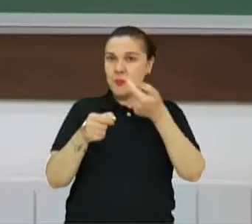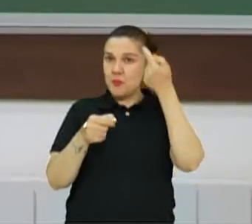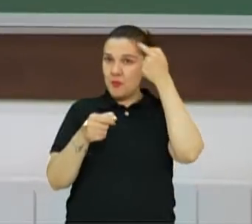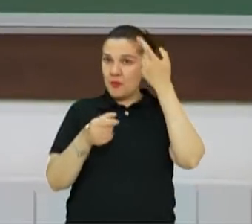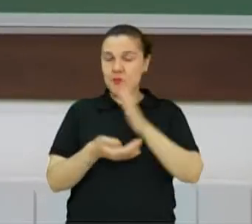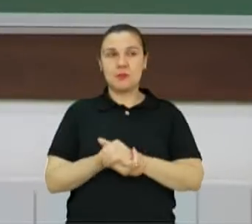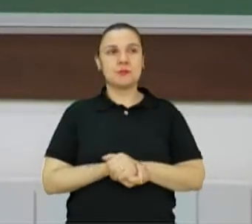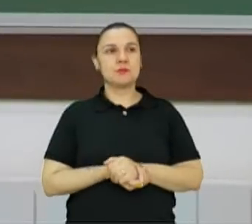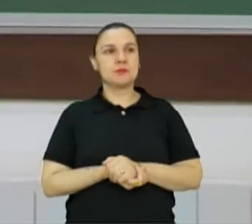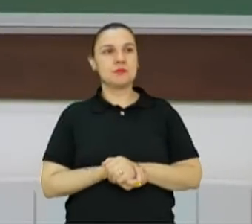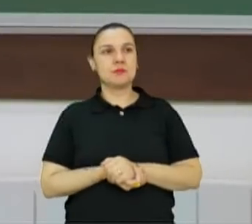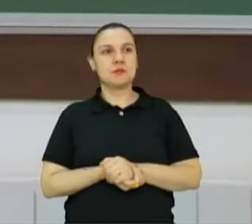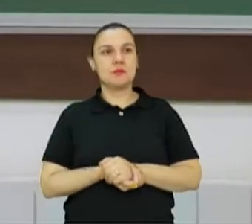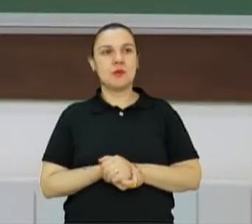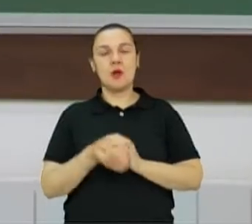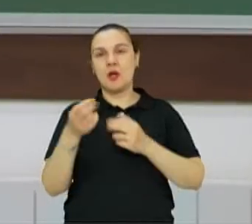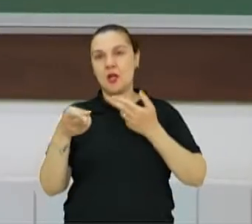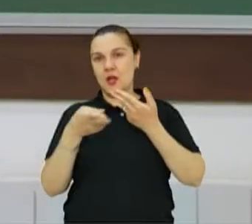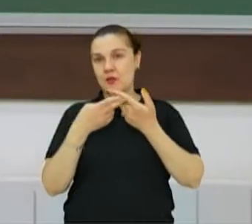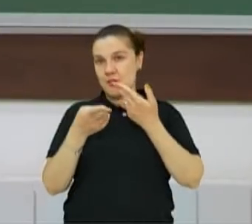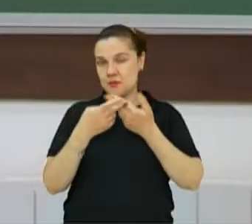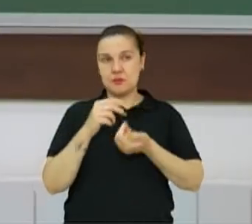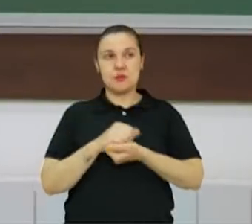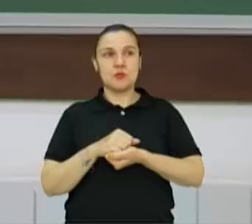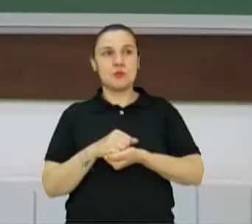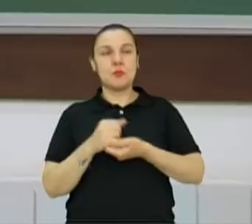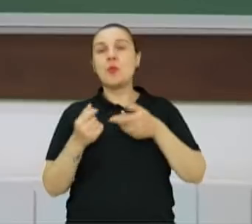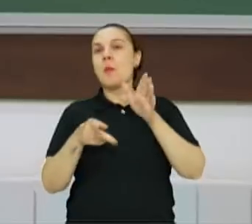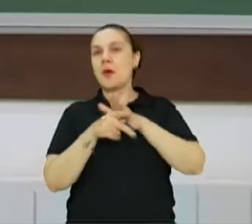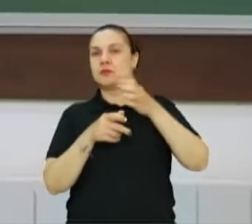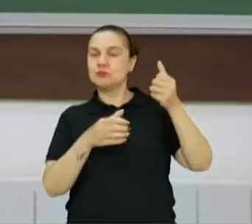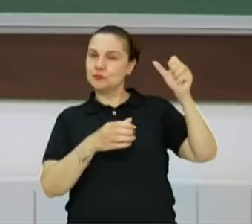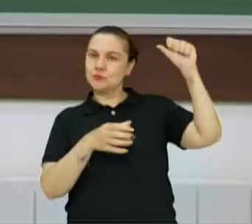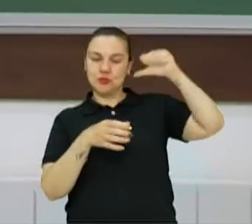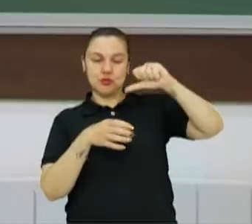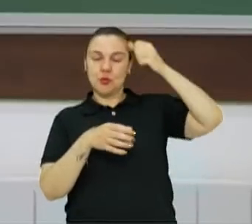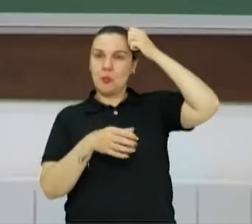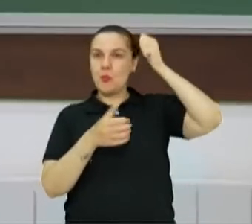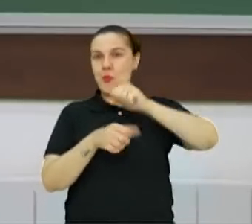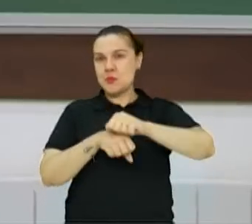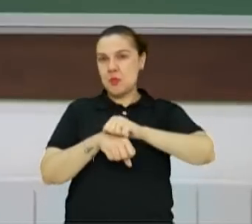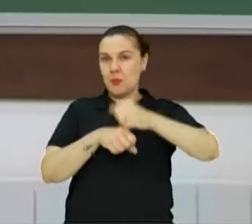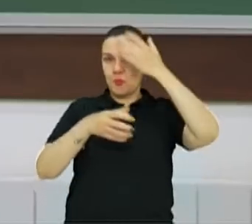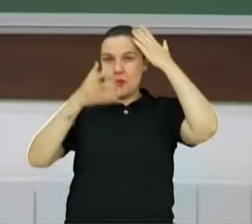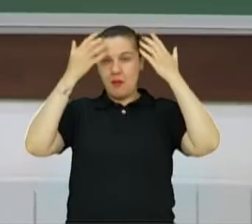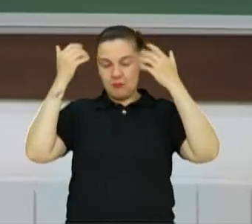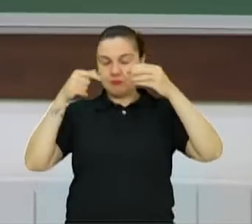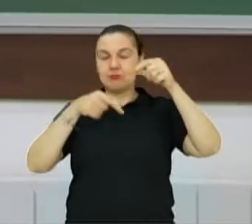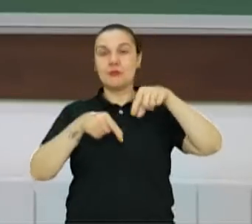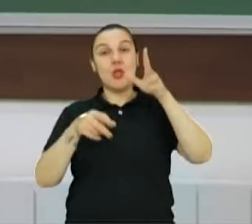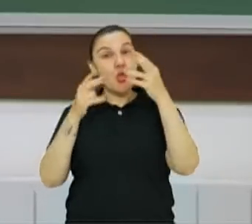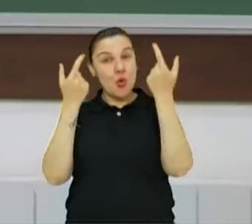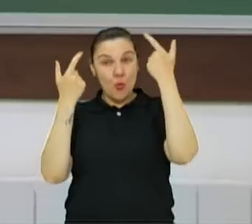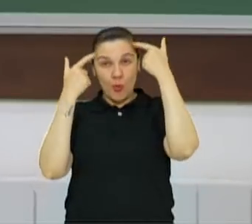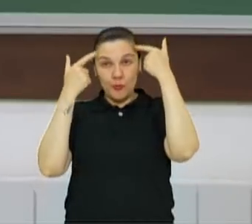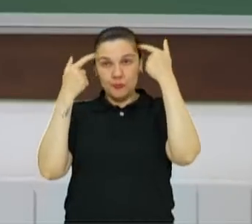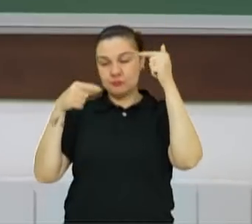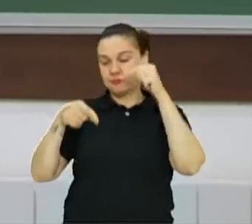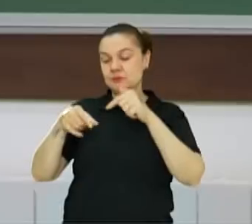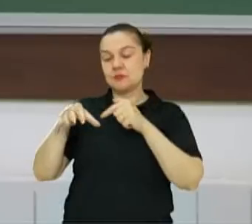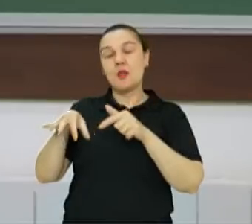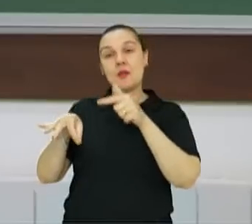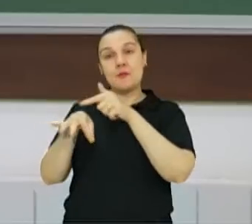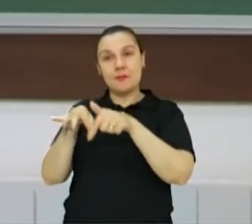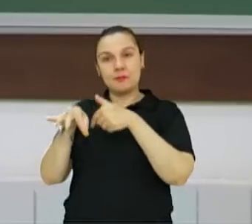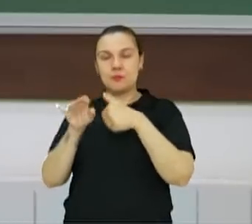dá na cabeça das pessoas. Então, ela vai usar um tipo de um shampoo, né, um sabonete para a região, para lavar, né, nessa região